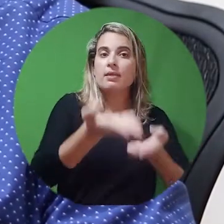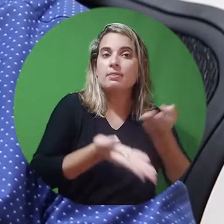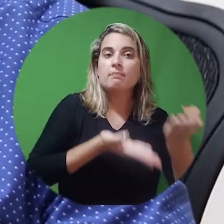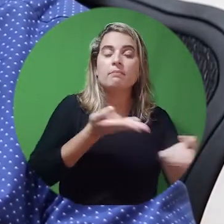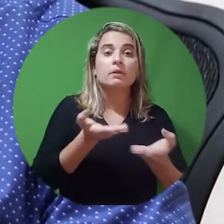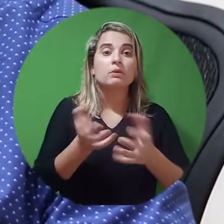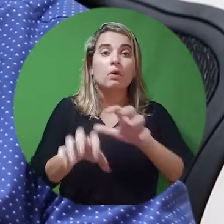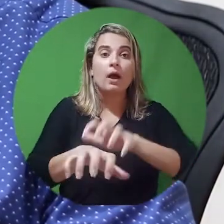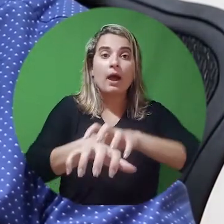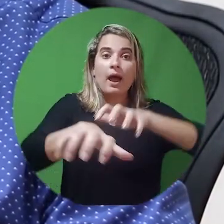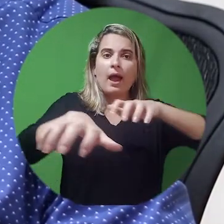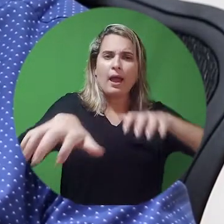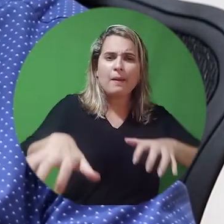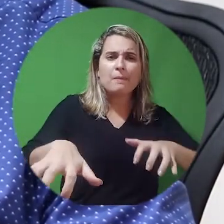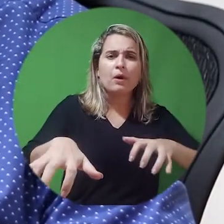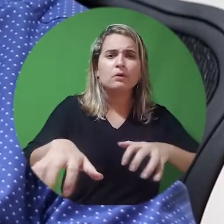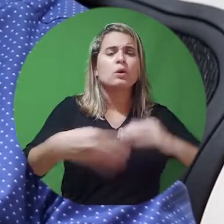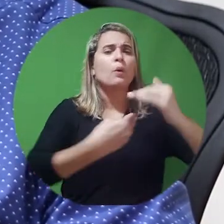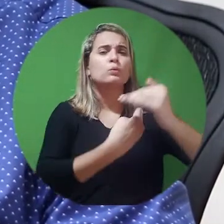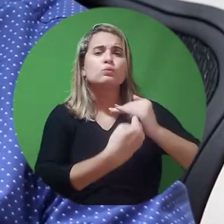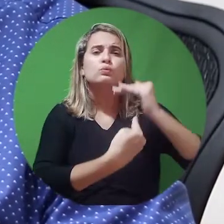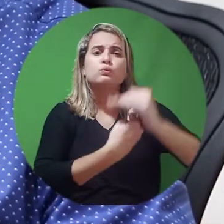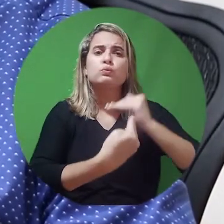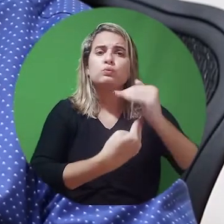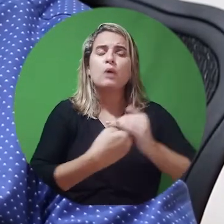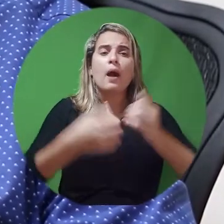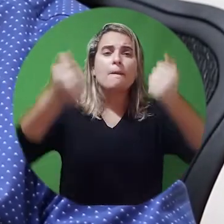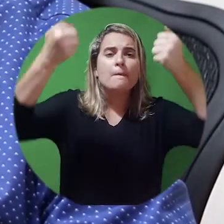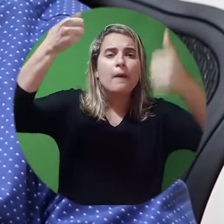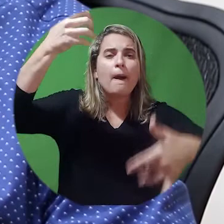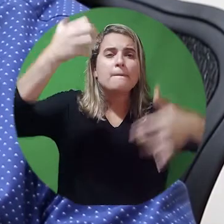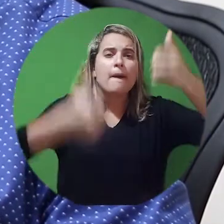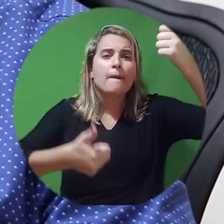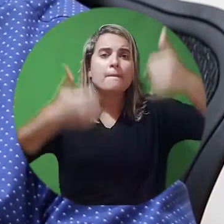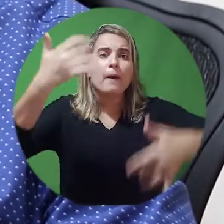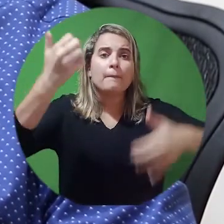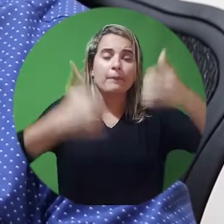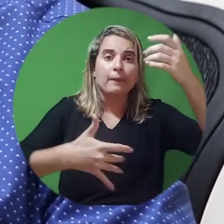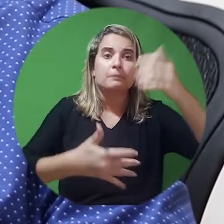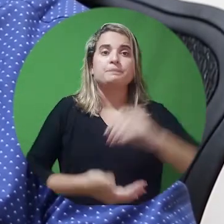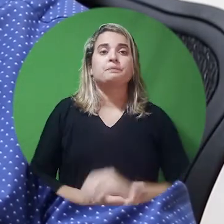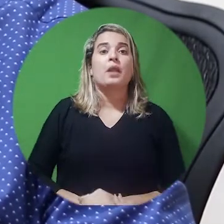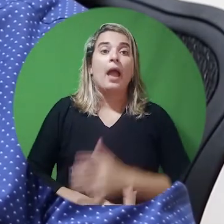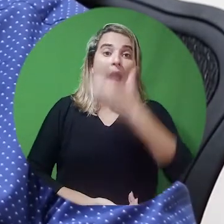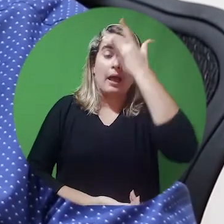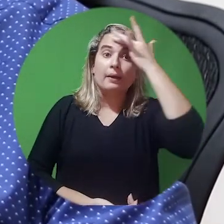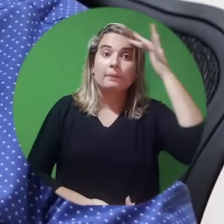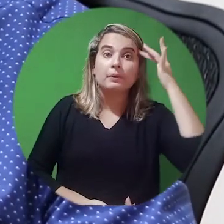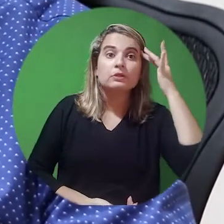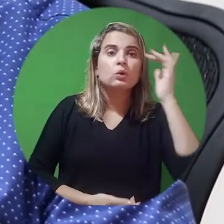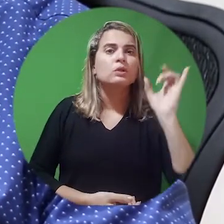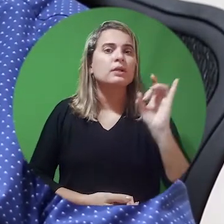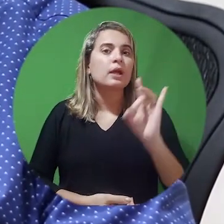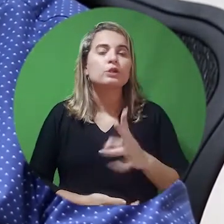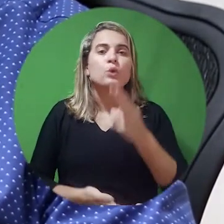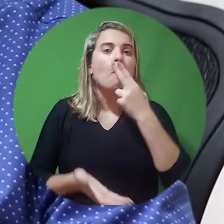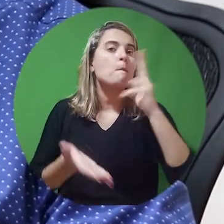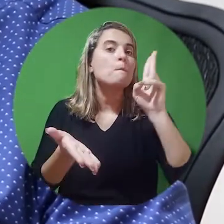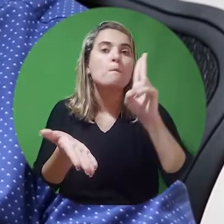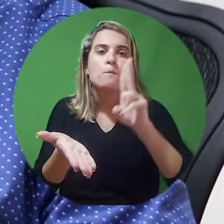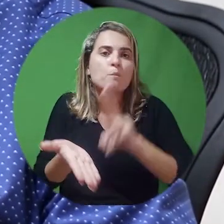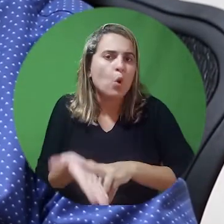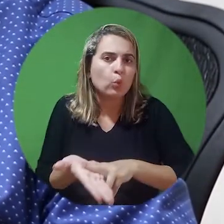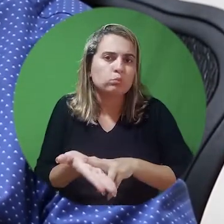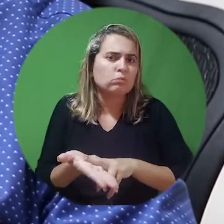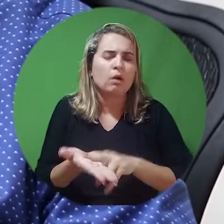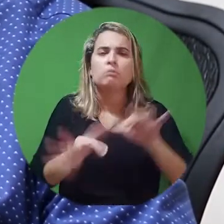ele E aí tem uma serva instruções de como ele deve proceder no caso das pessoas que precisam só regularizar que tem alguma multa